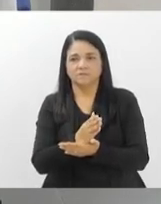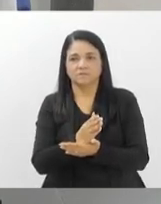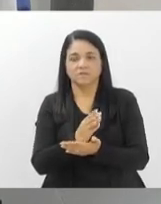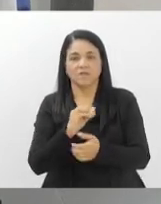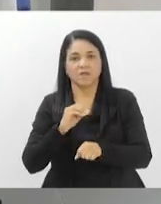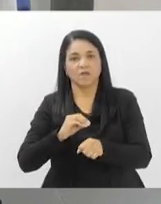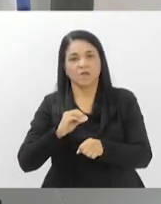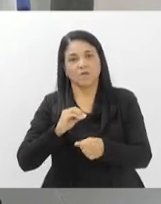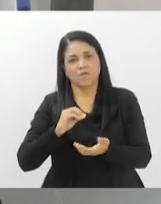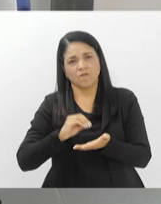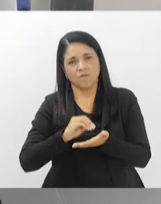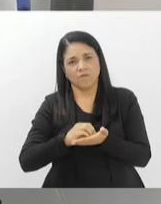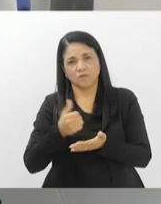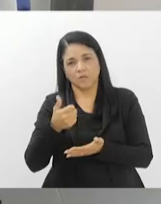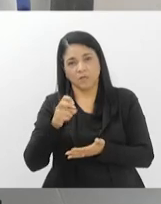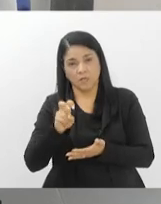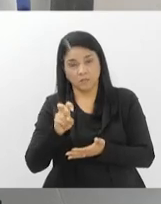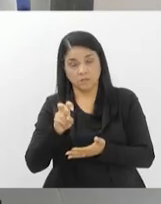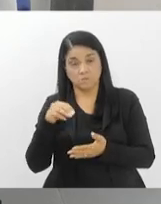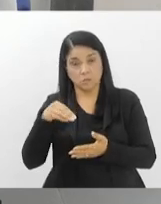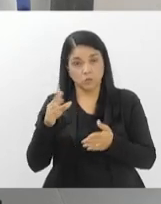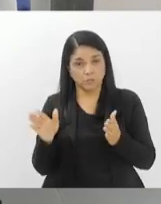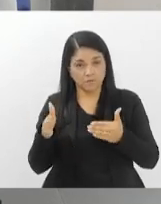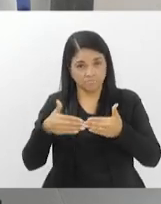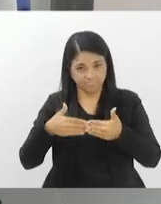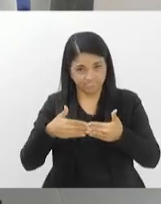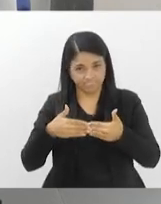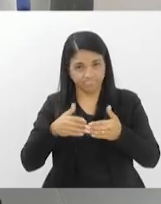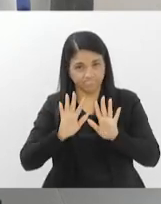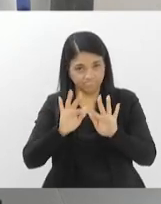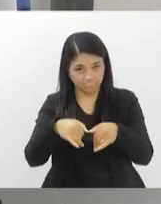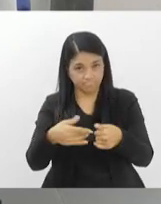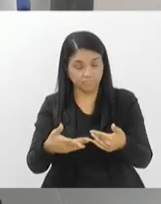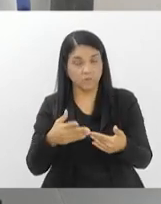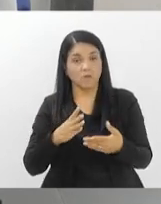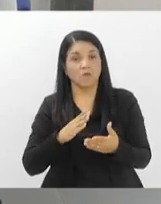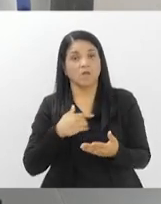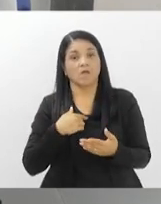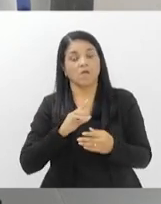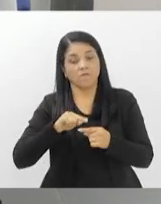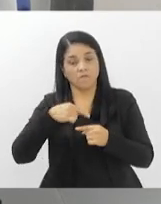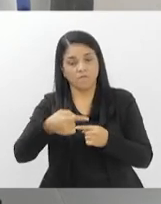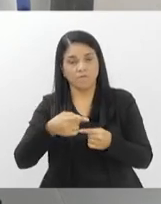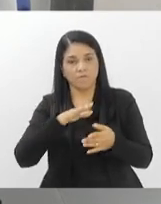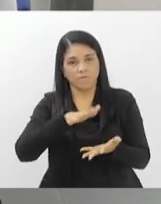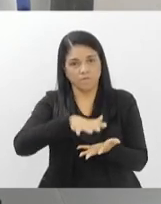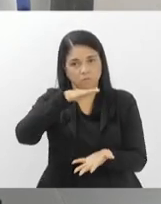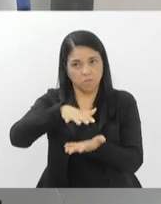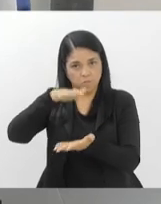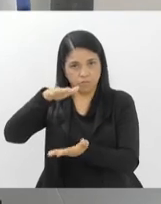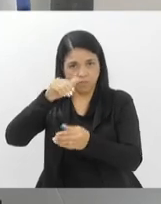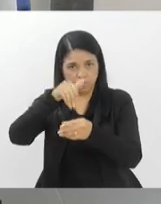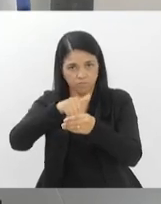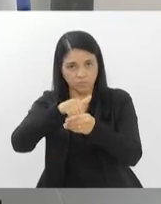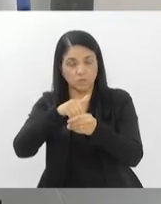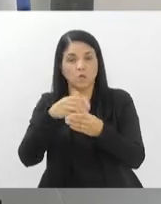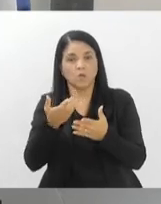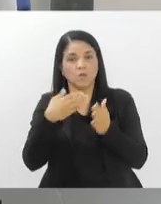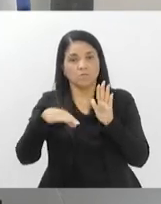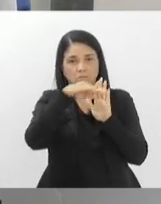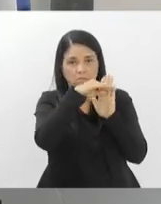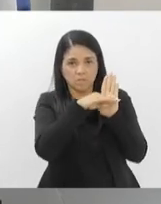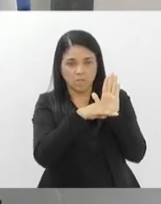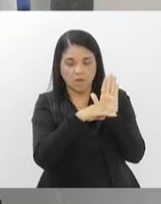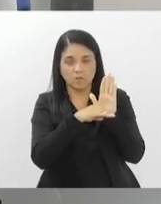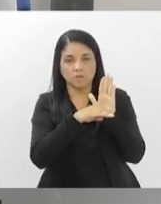faltando 15 minutos para o encerramento, a gente, na sequência, vota os blocos, mas antes disso, queria trazer a pauta e anunciar